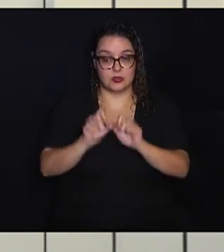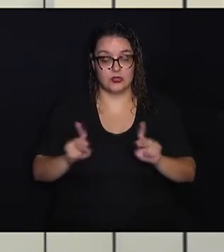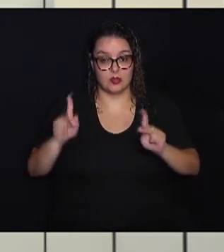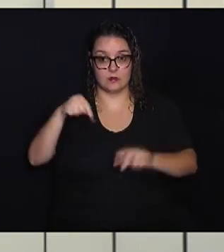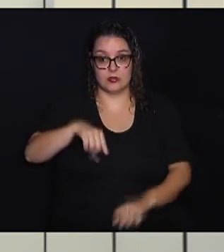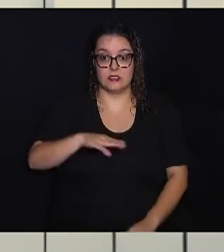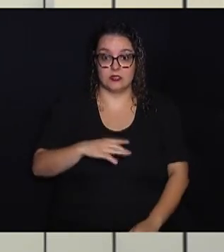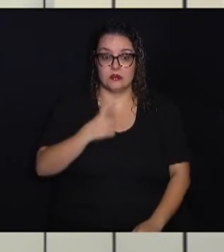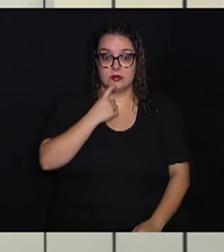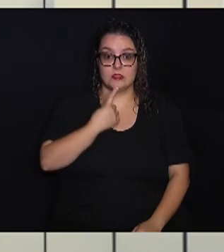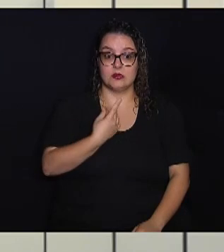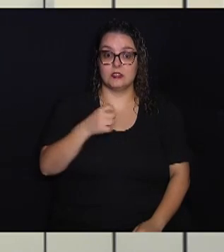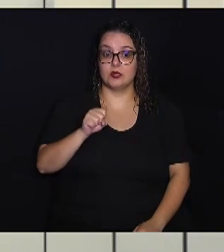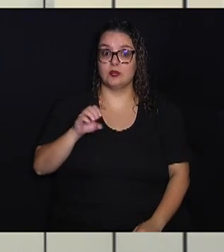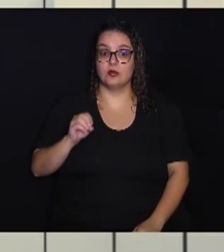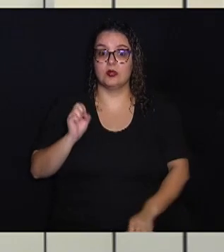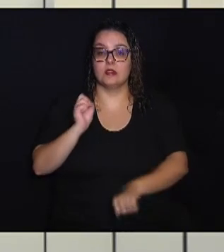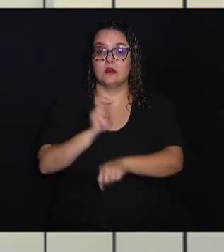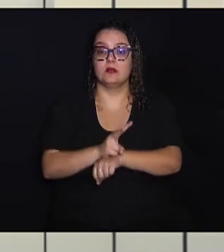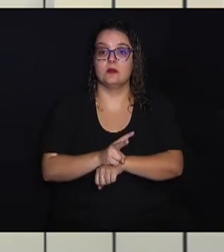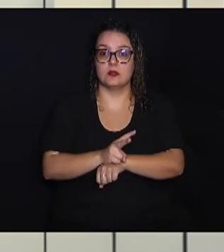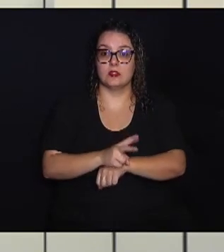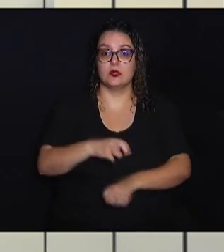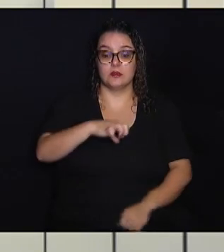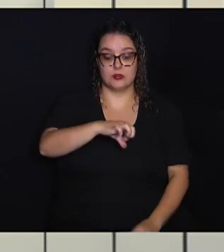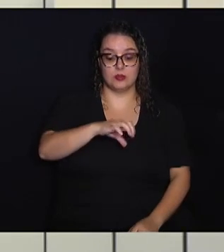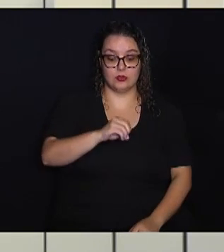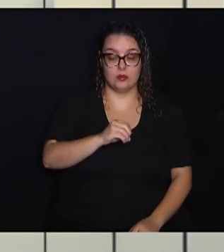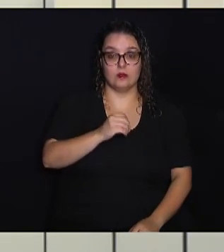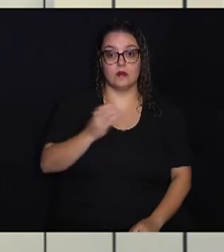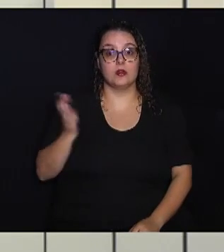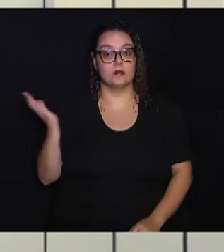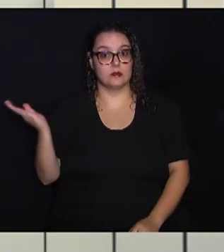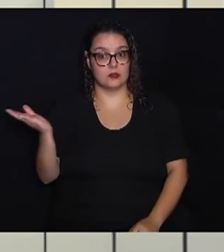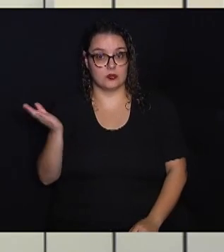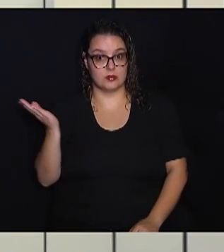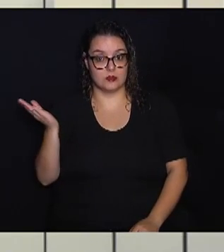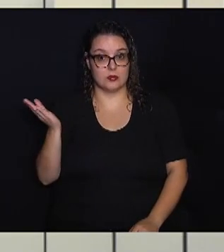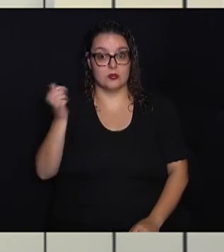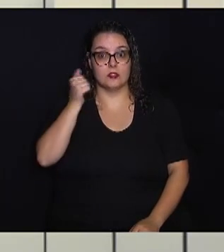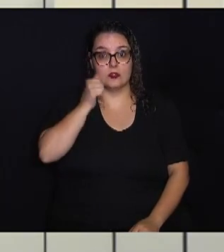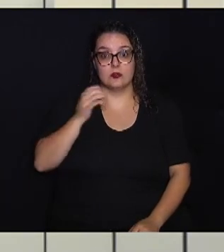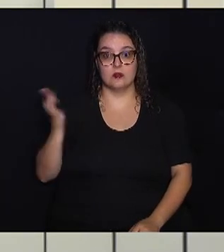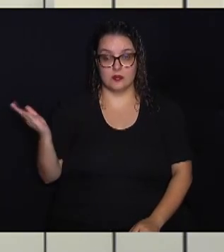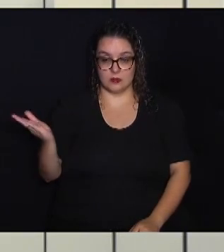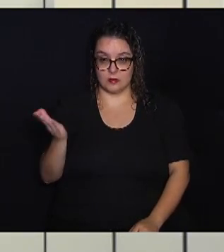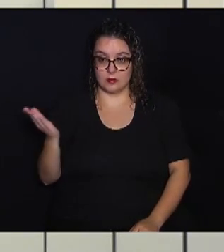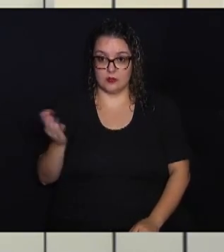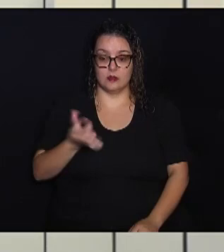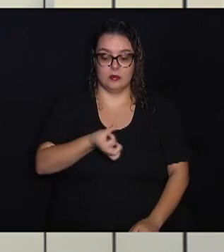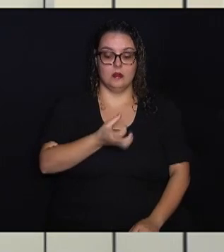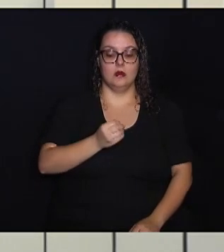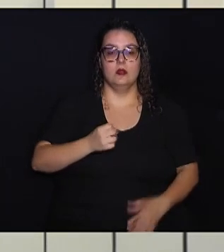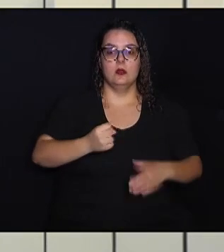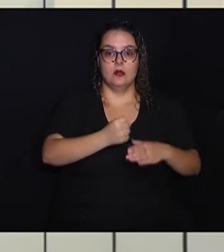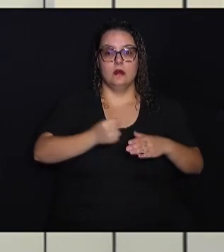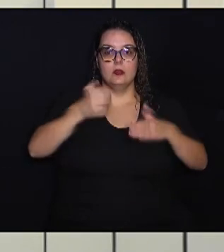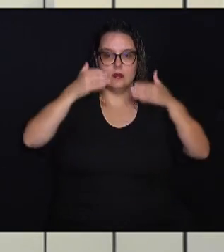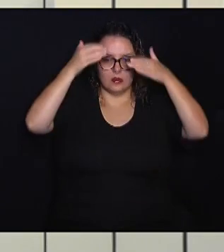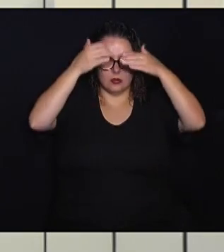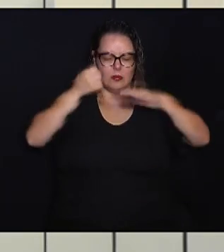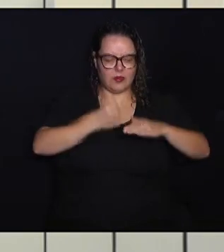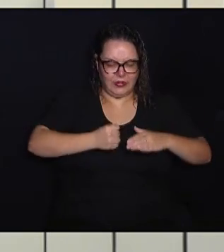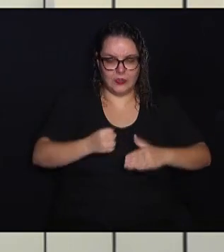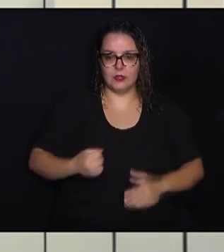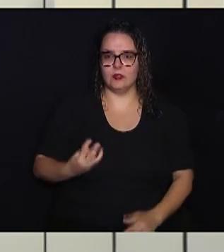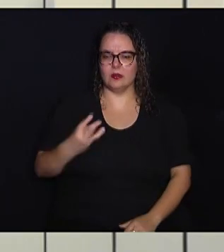Campinas. São 180 vagas, sendo 90 para garçom, garçonete, 60 para cozinheiro ou cozinheira e